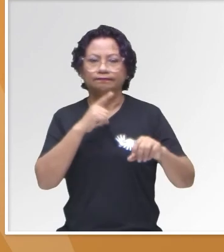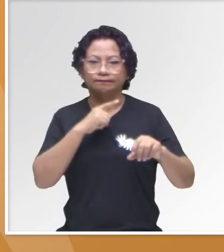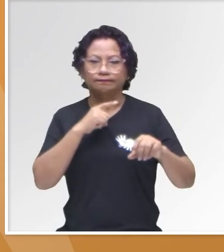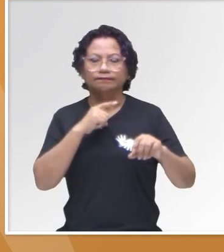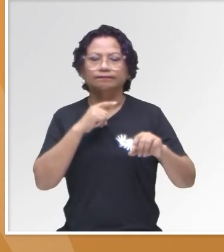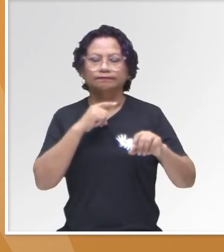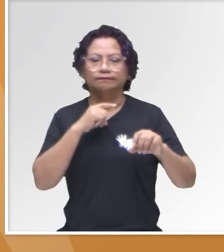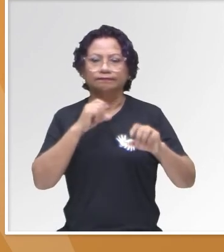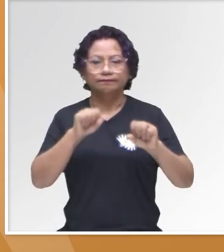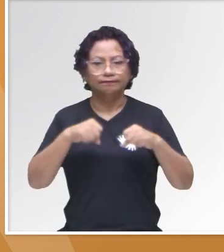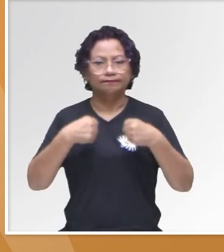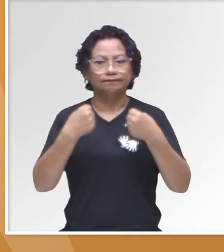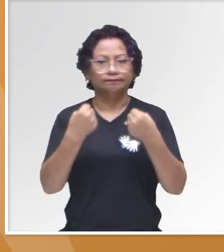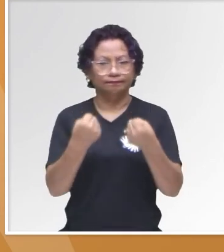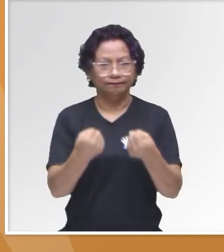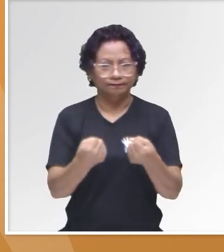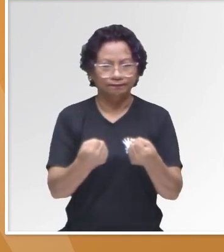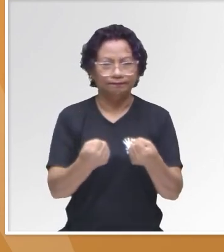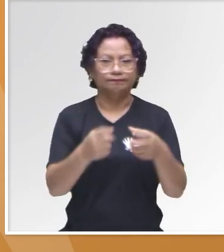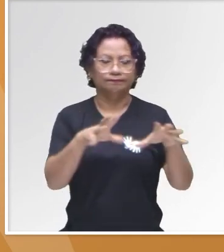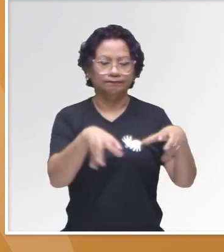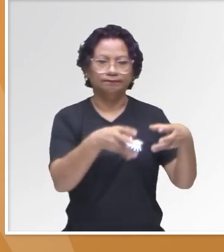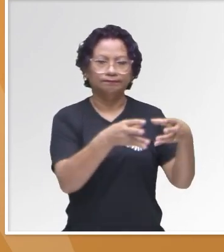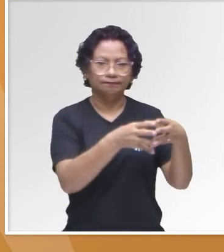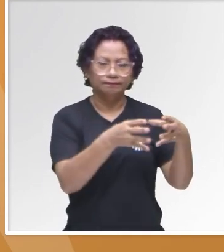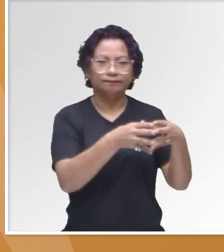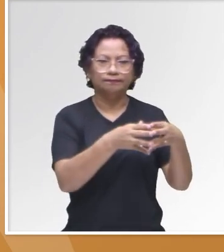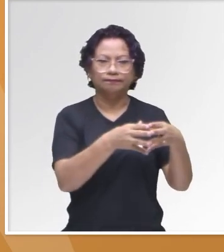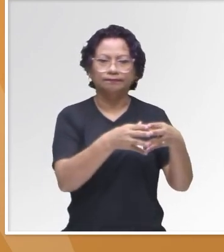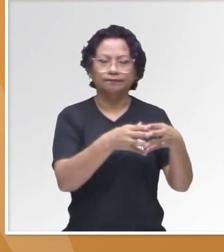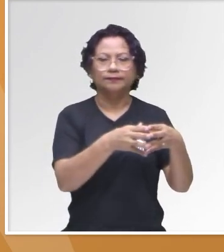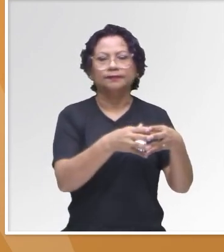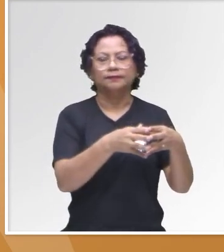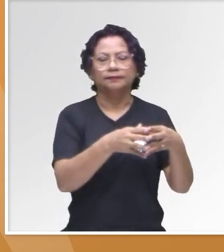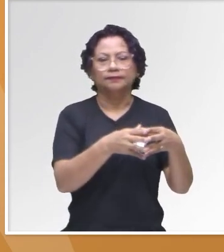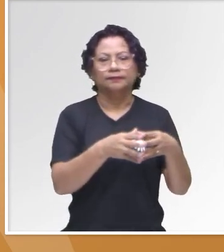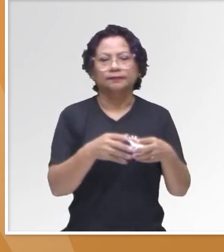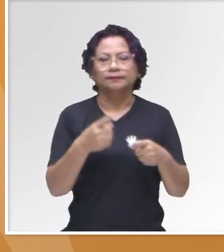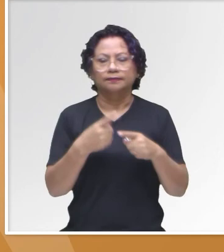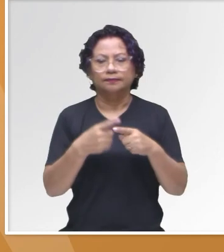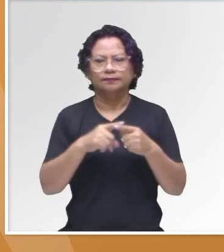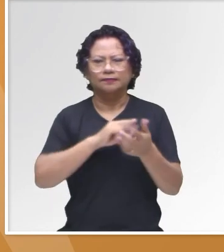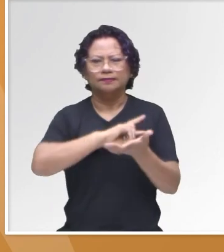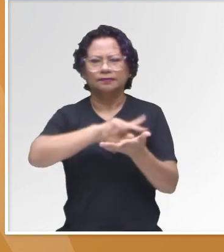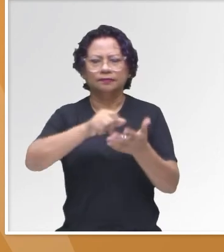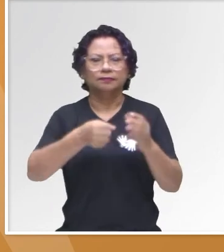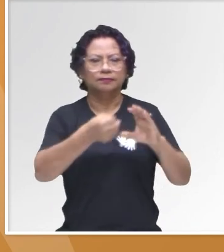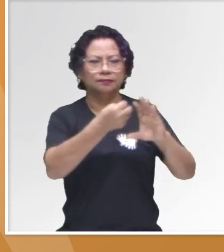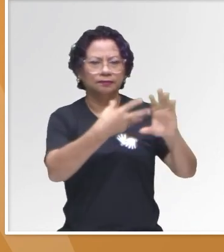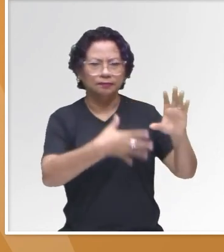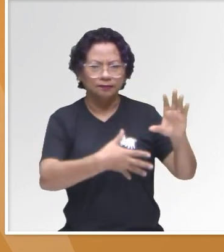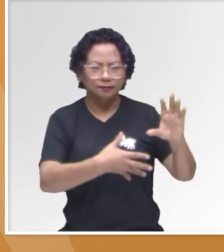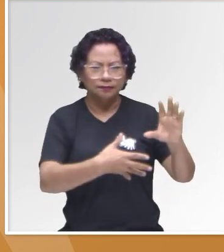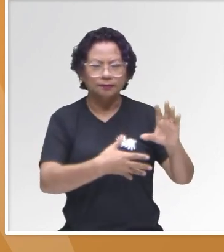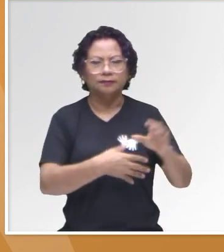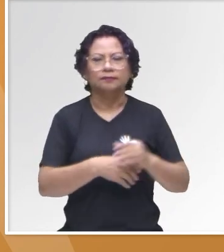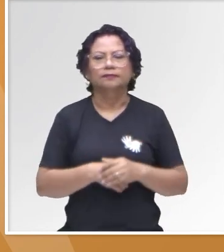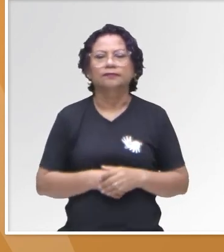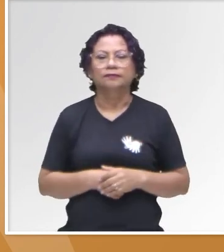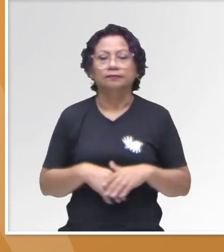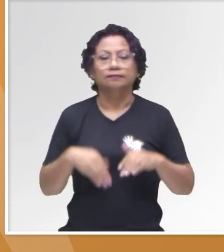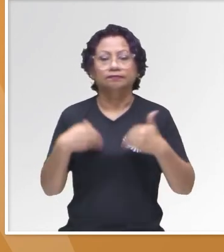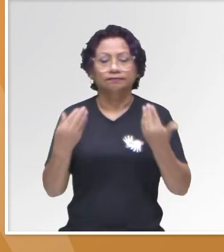grande, muito em comum também, né? Diversos aspectos, diversas características. O poder de consumo também do mundo,